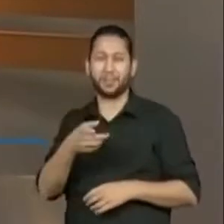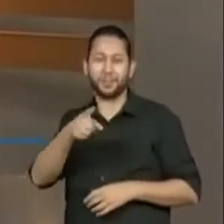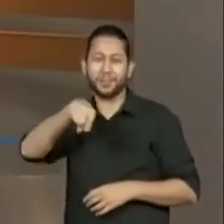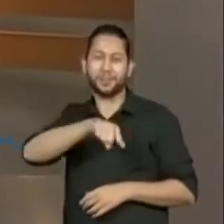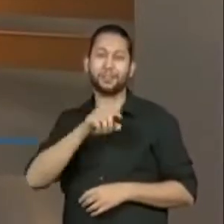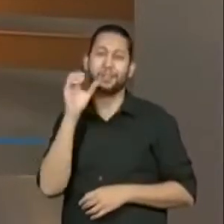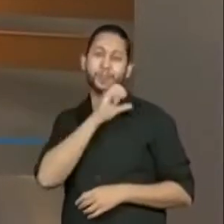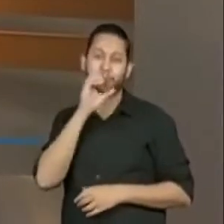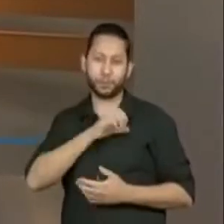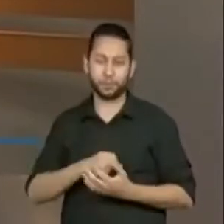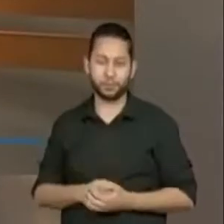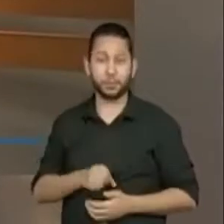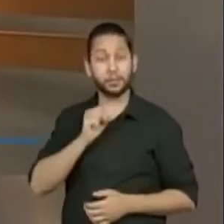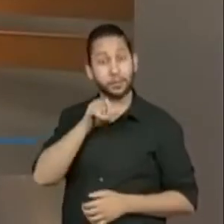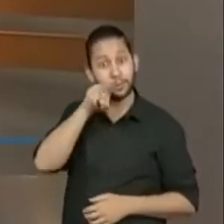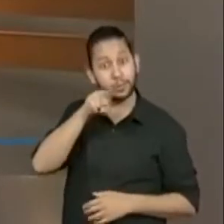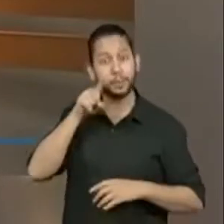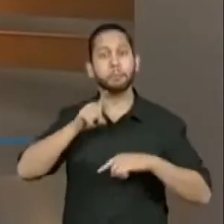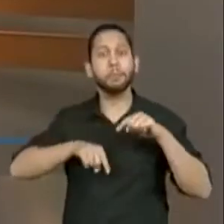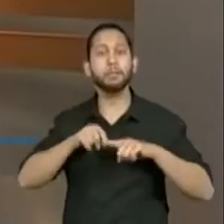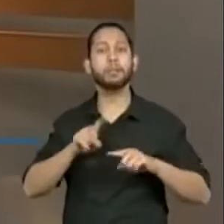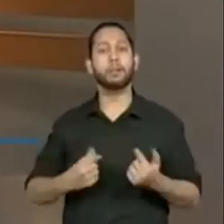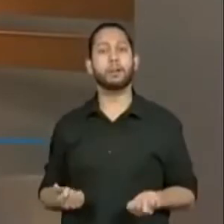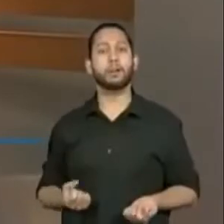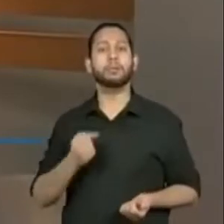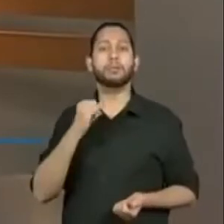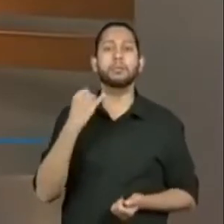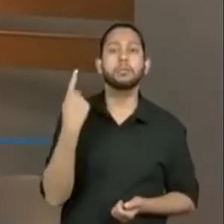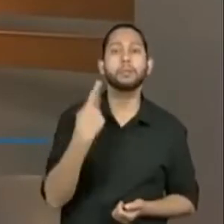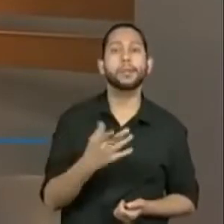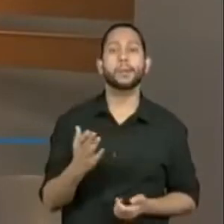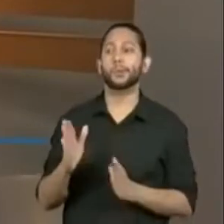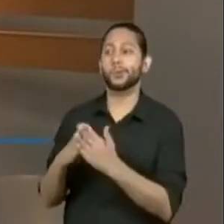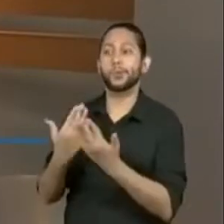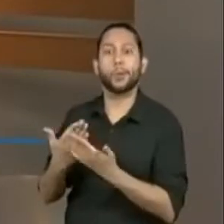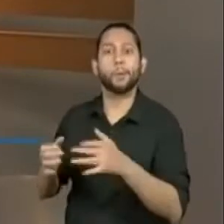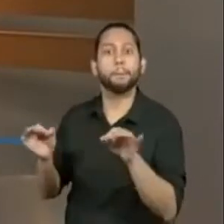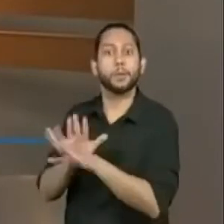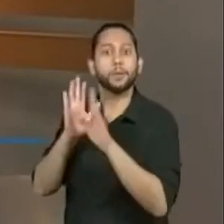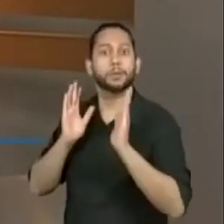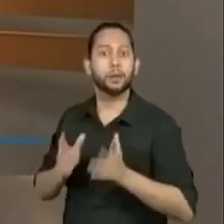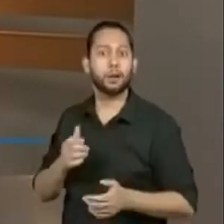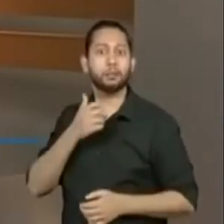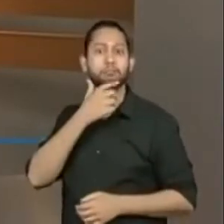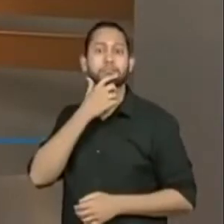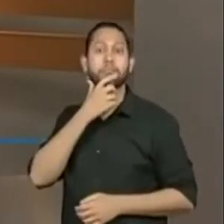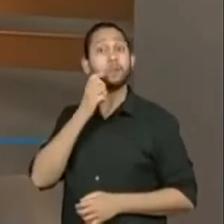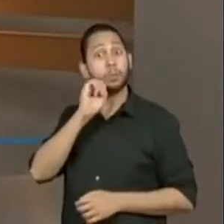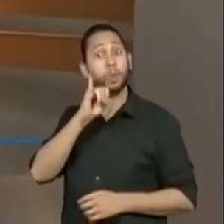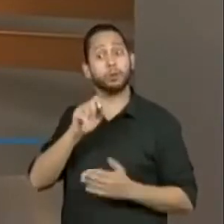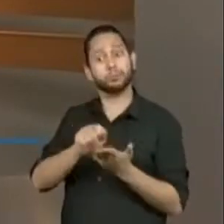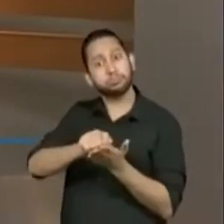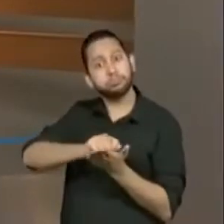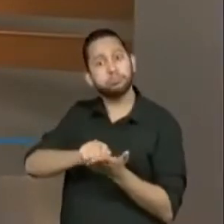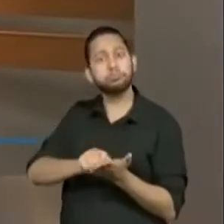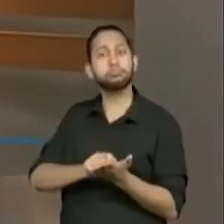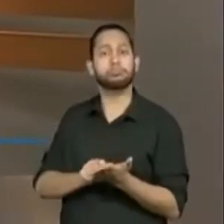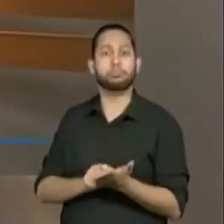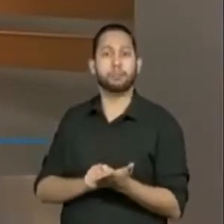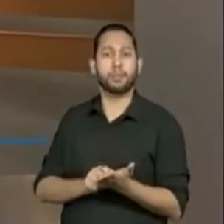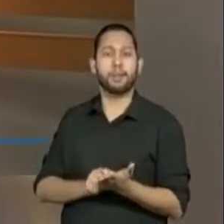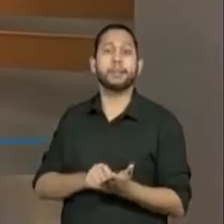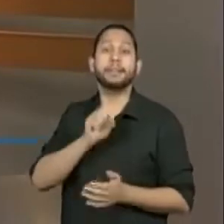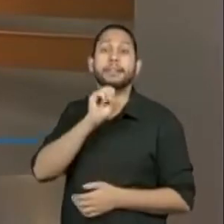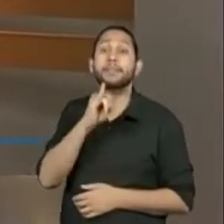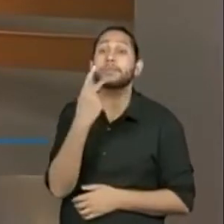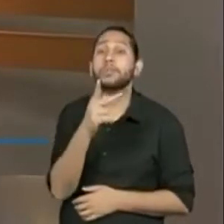se você tem o material se já chegou até o seu colégio se você pegou material você pode realizar as anotações direto